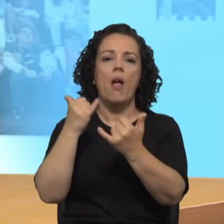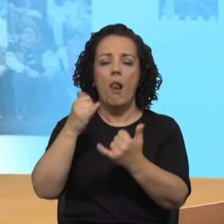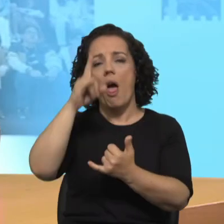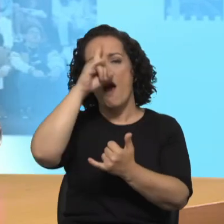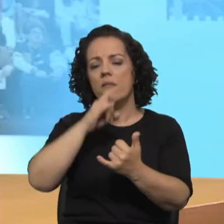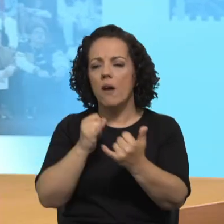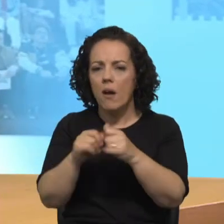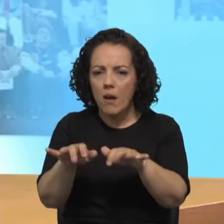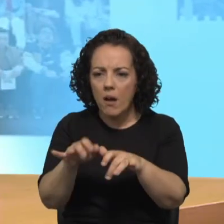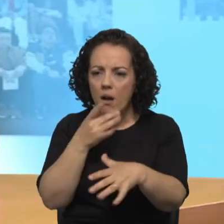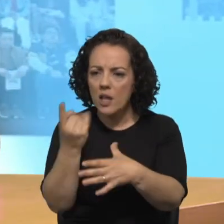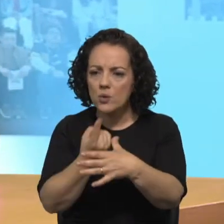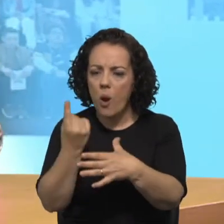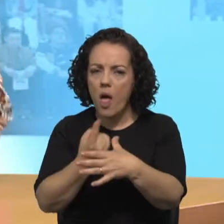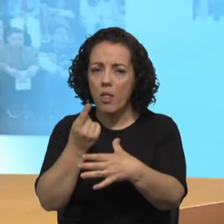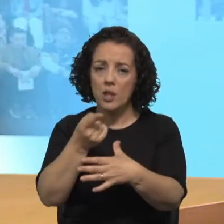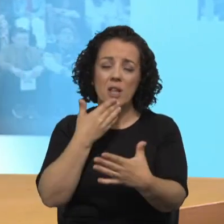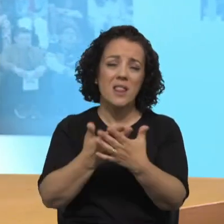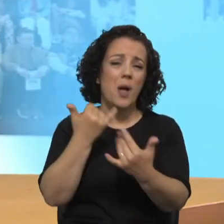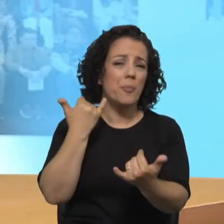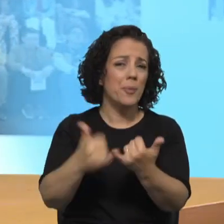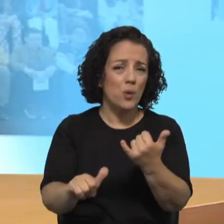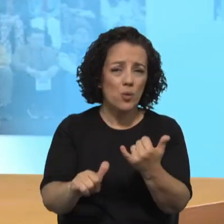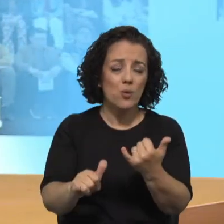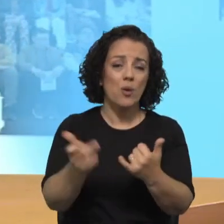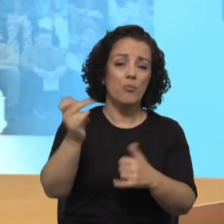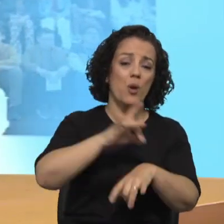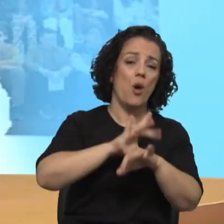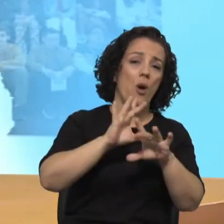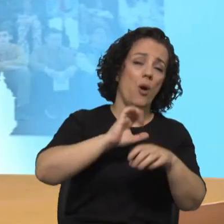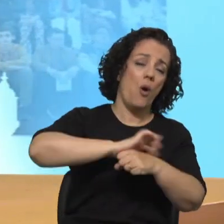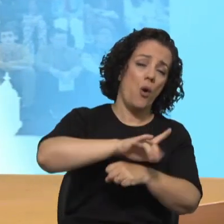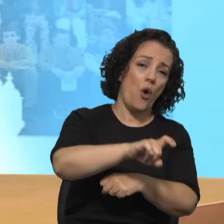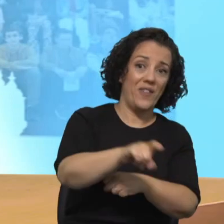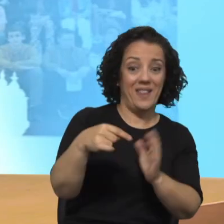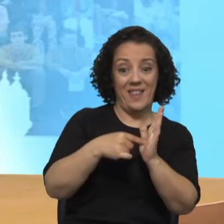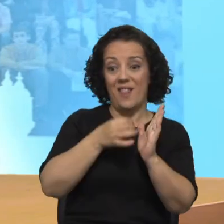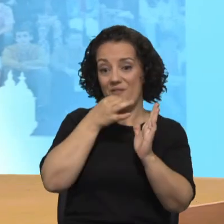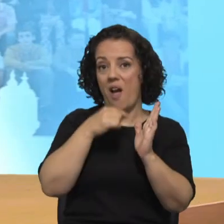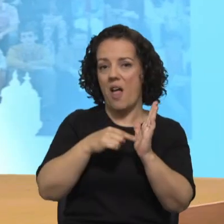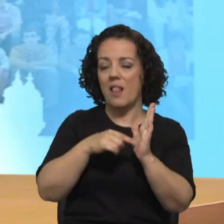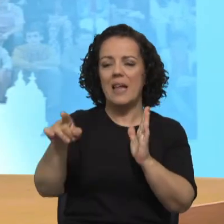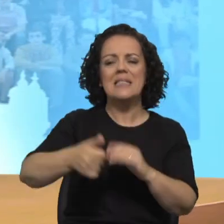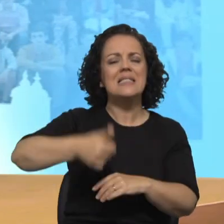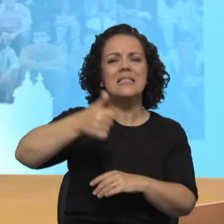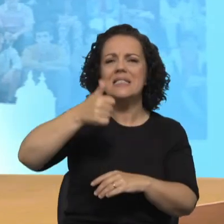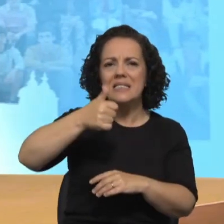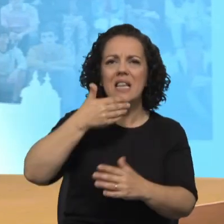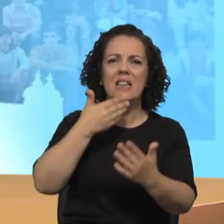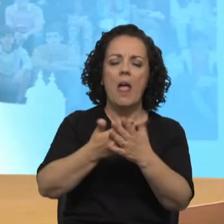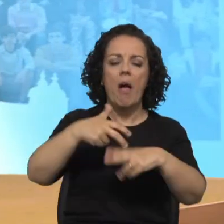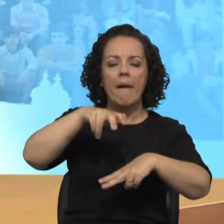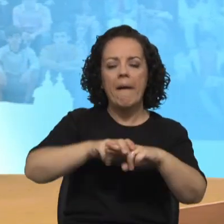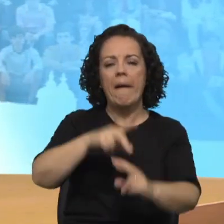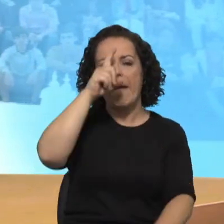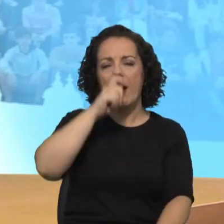ao computador, e isso é um risco horroroso, ainda agravado com o Covid, e ele fala disso aqui também. Portanto, a preocupação dele é desinstalem-se, não